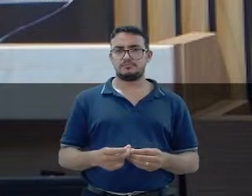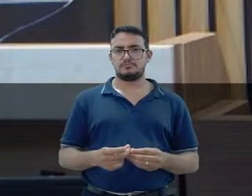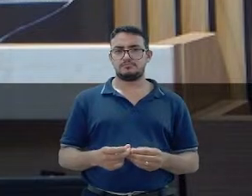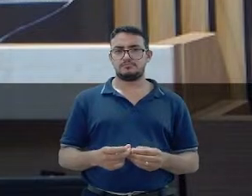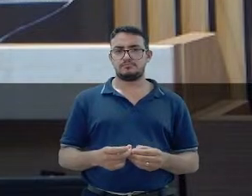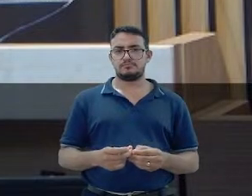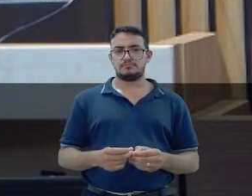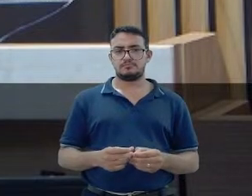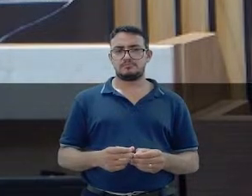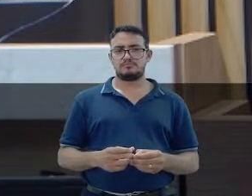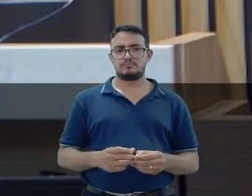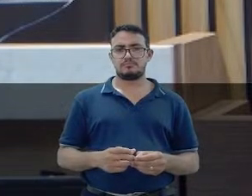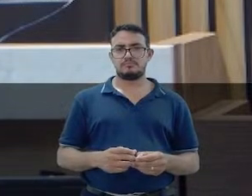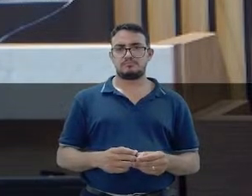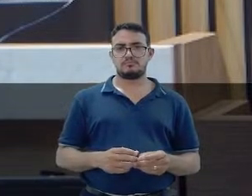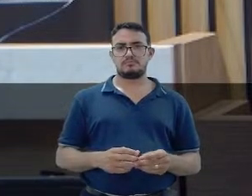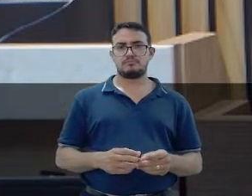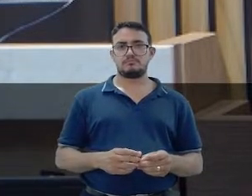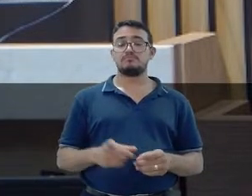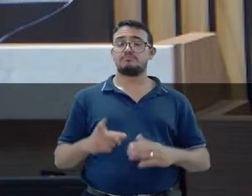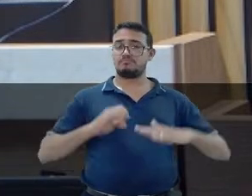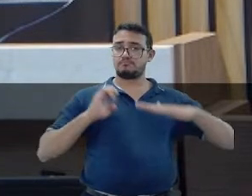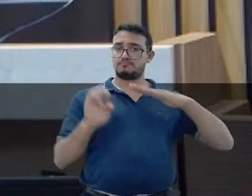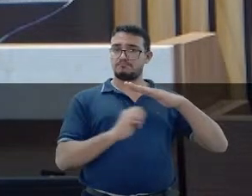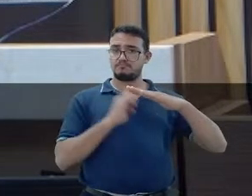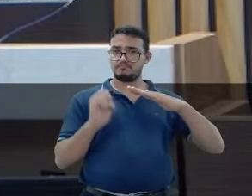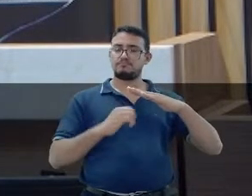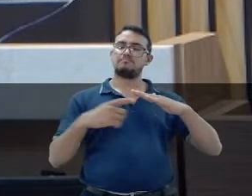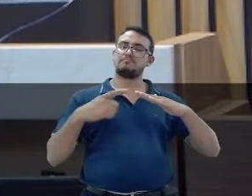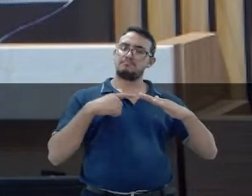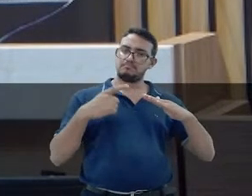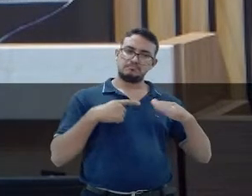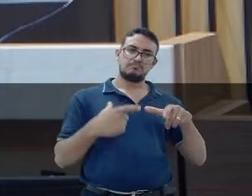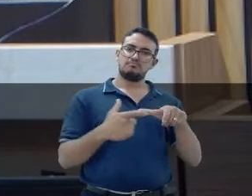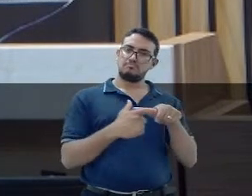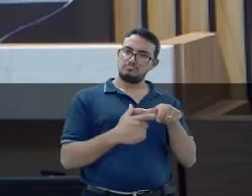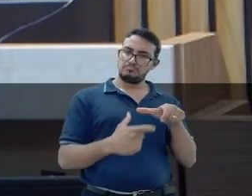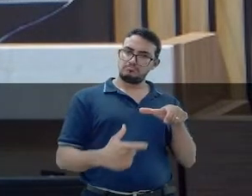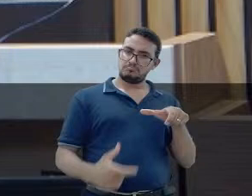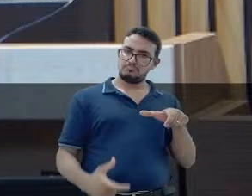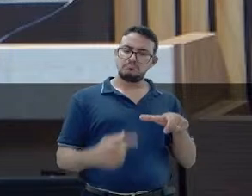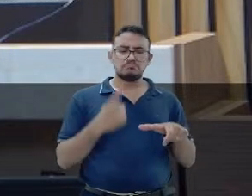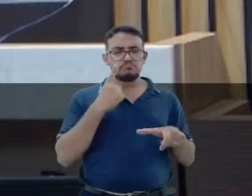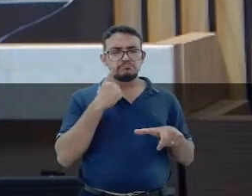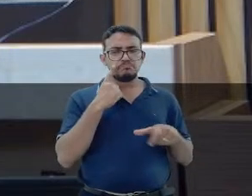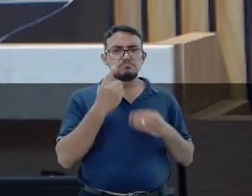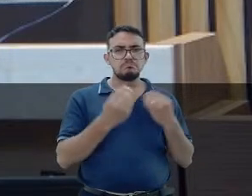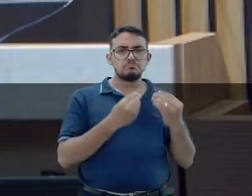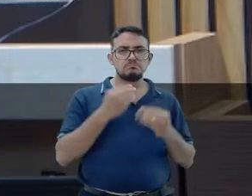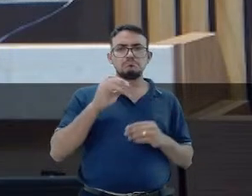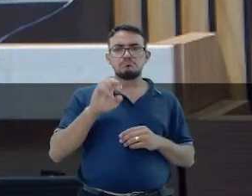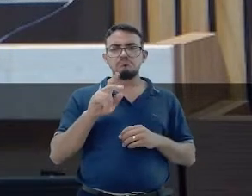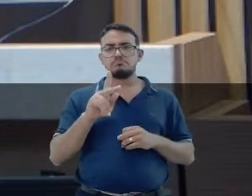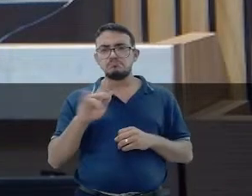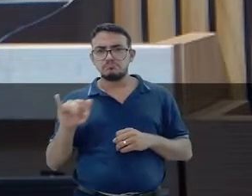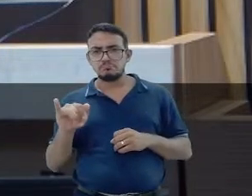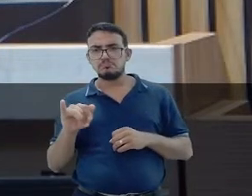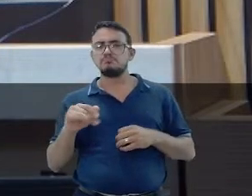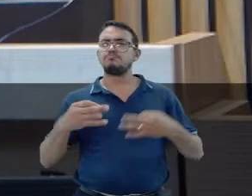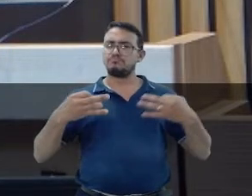Consideramos que a empresa executa a ficha de controle de EPI, onde há conformidade